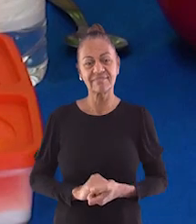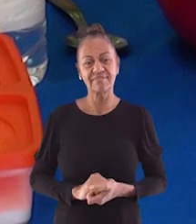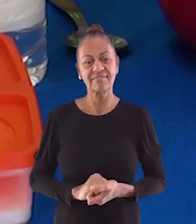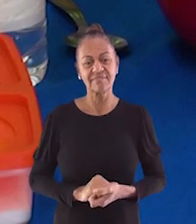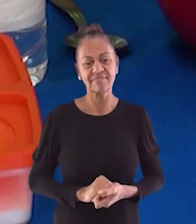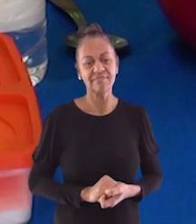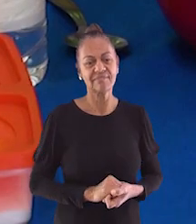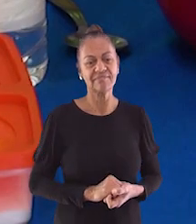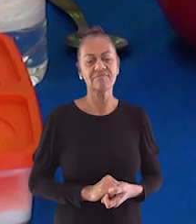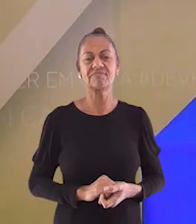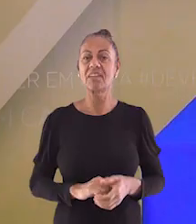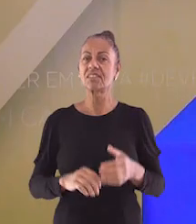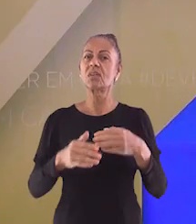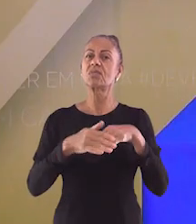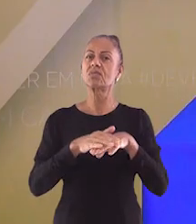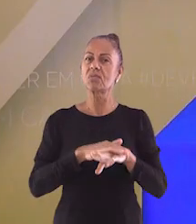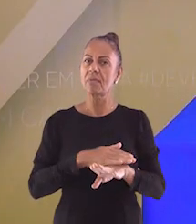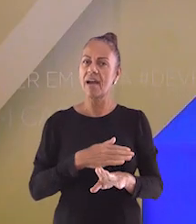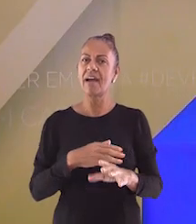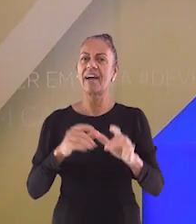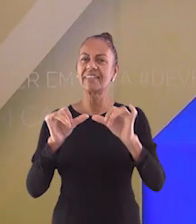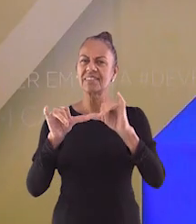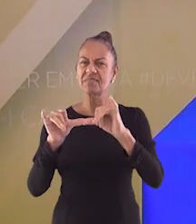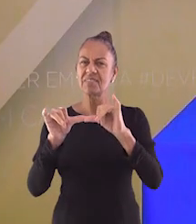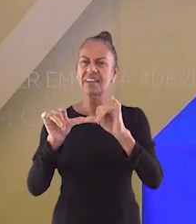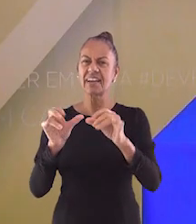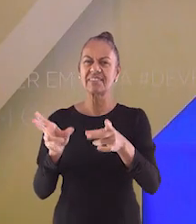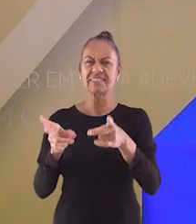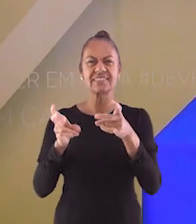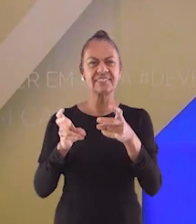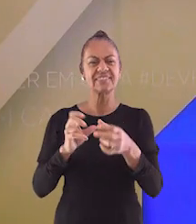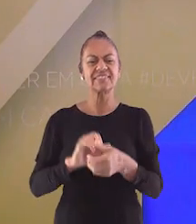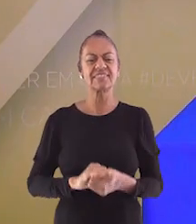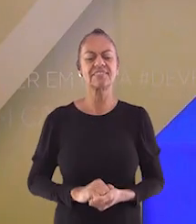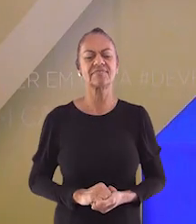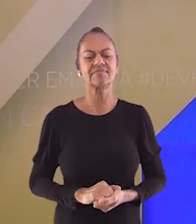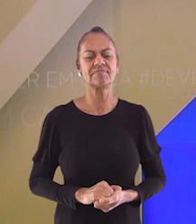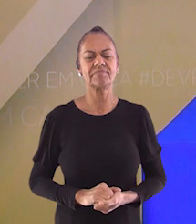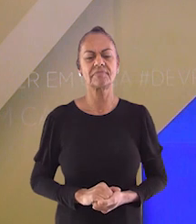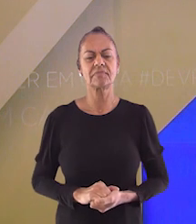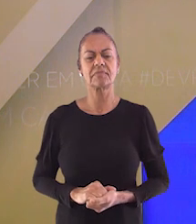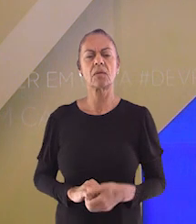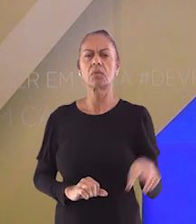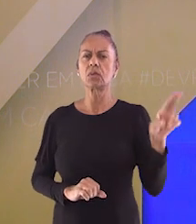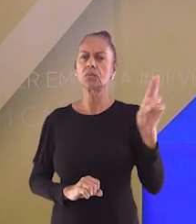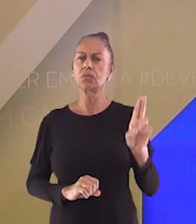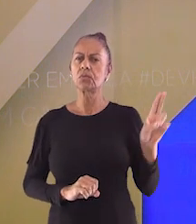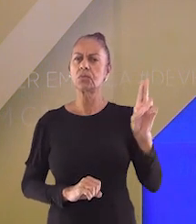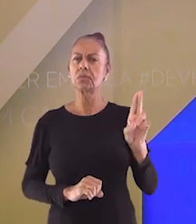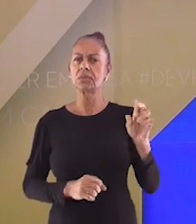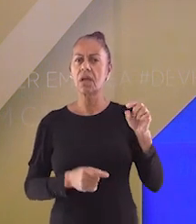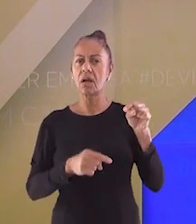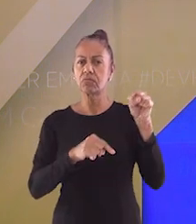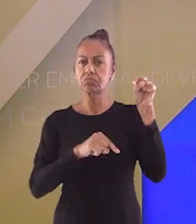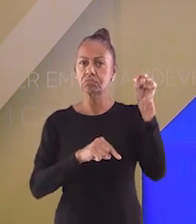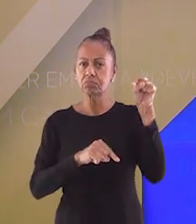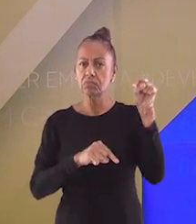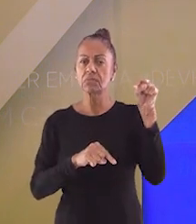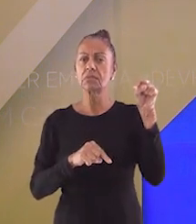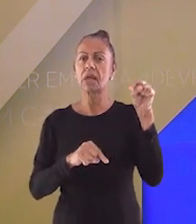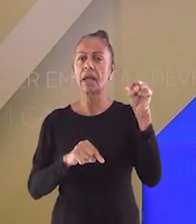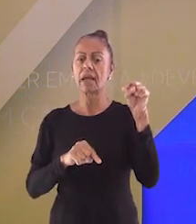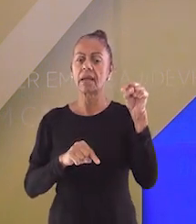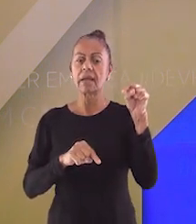líquido, ó. Do jeito que a gente está acostumado a ver no supermercado, que a gente encontra. Aí a gente pode utilizar